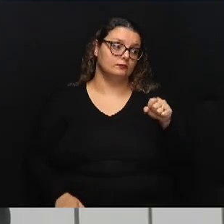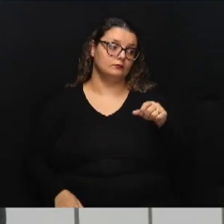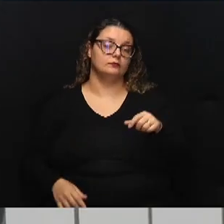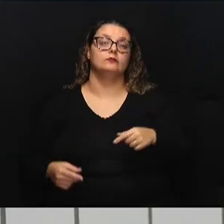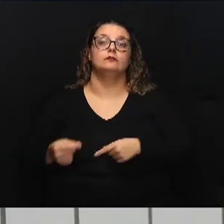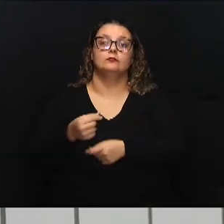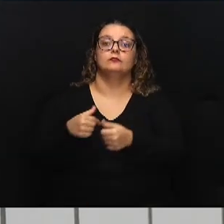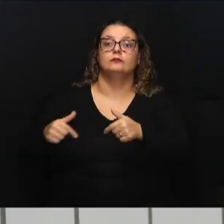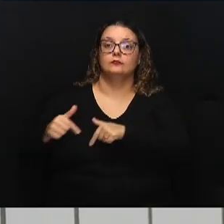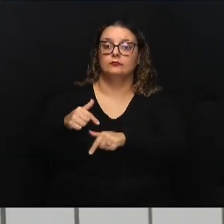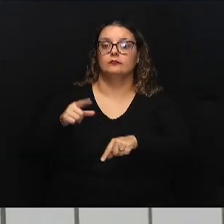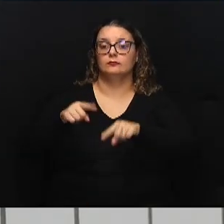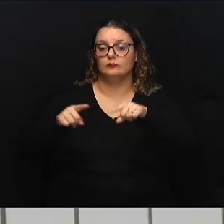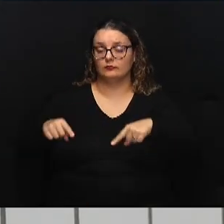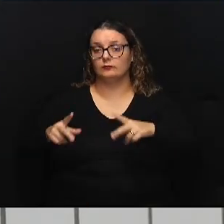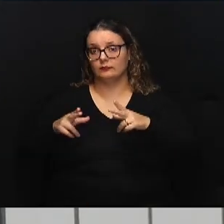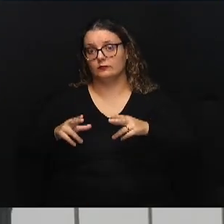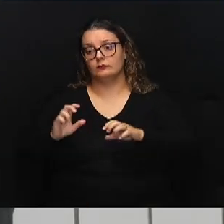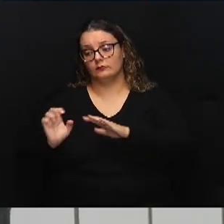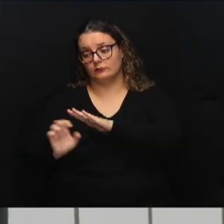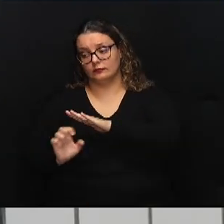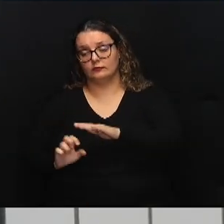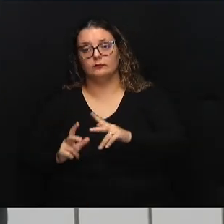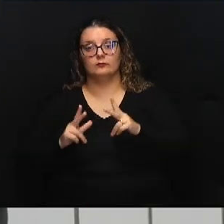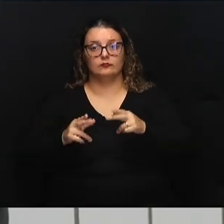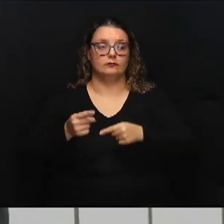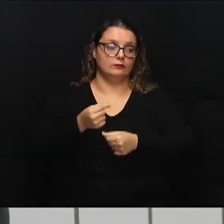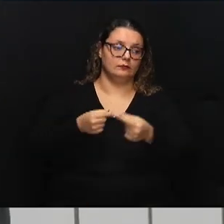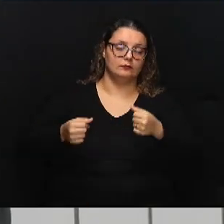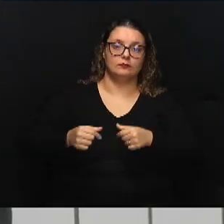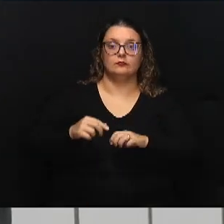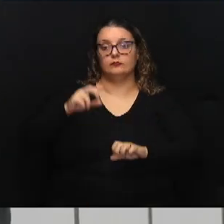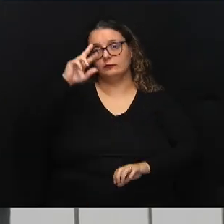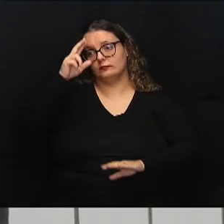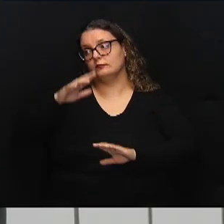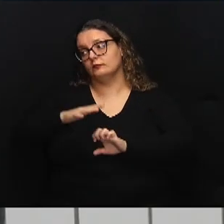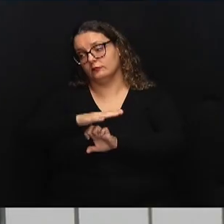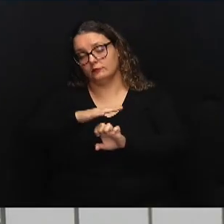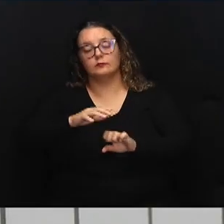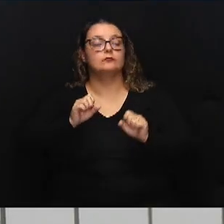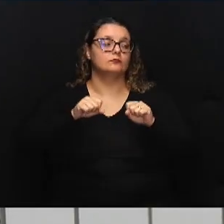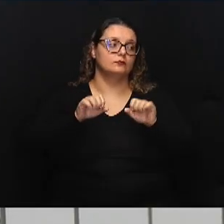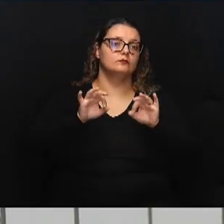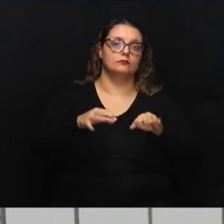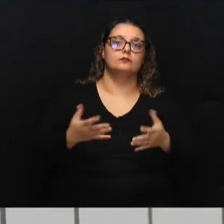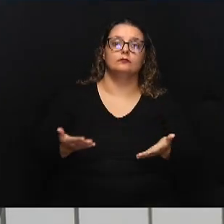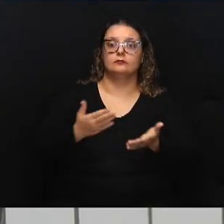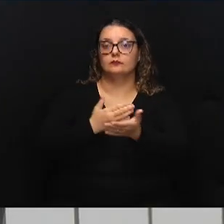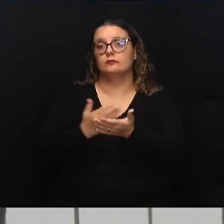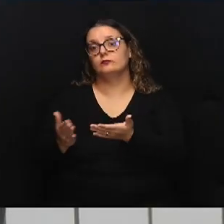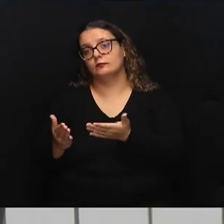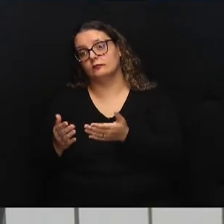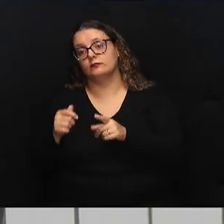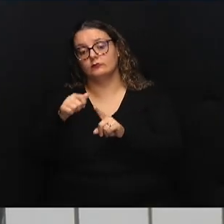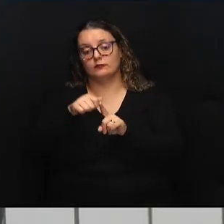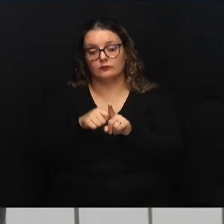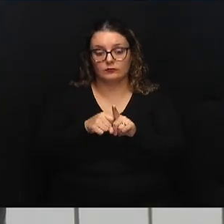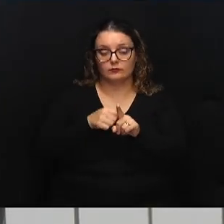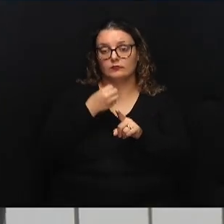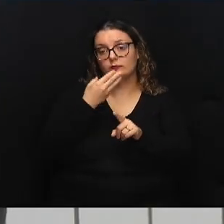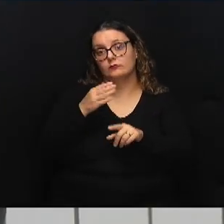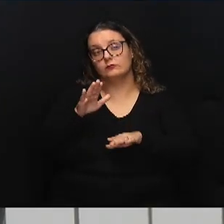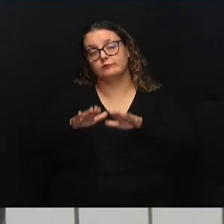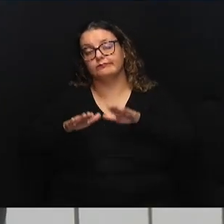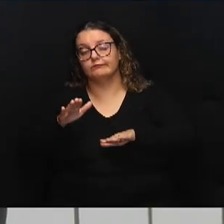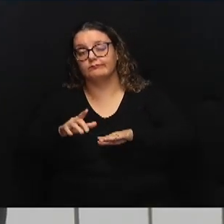oscila. Assim como oscila para a empresa, vai oscilar para você que é empresário. Sem dúvida. Né? Tem mês que vai ser bom, tem mês que não